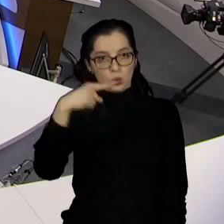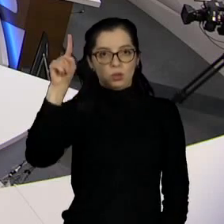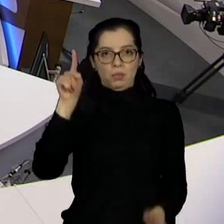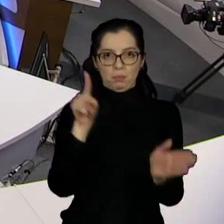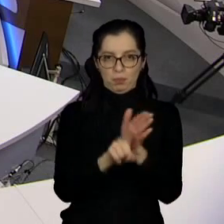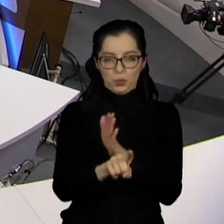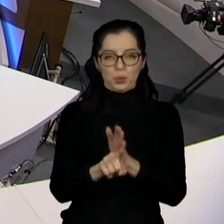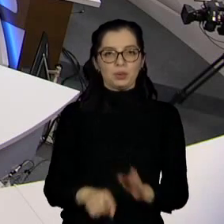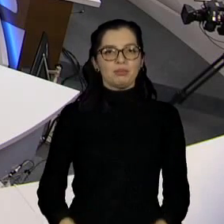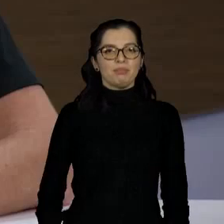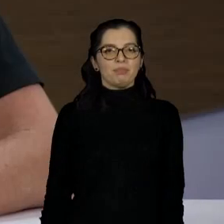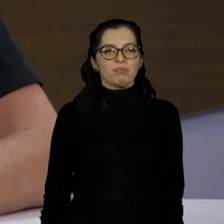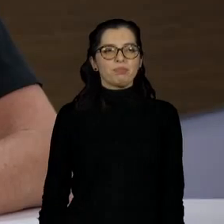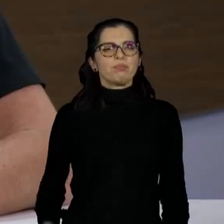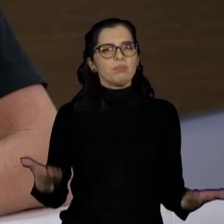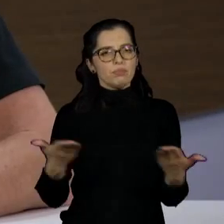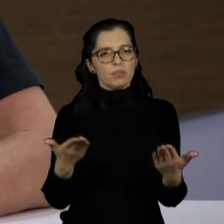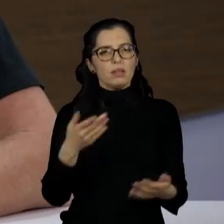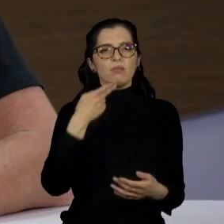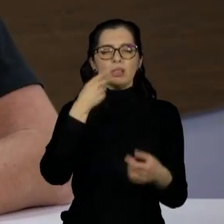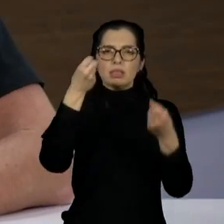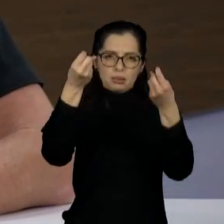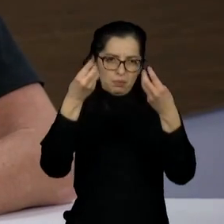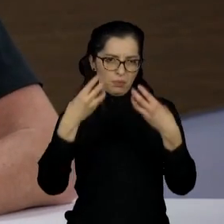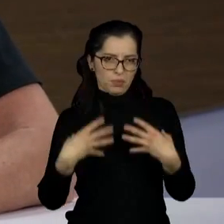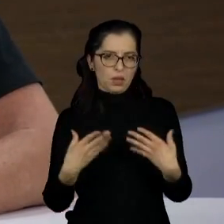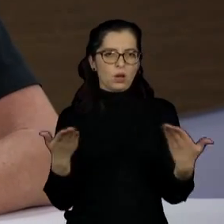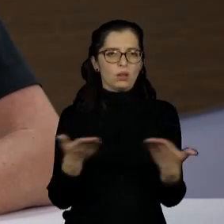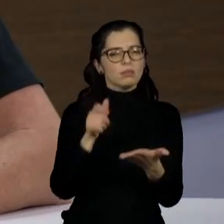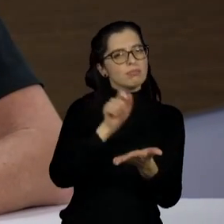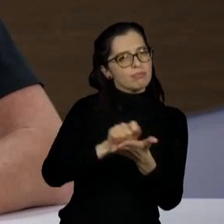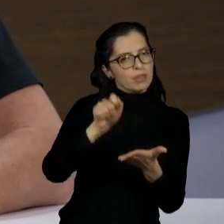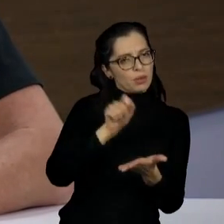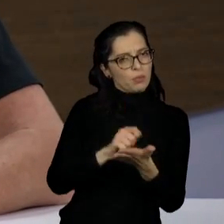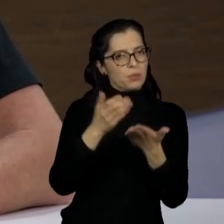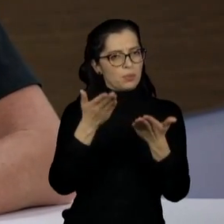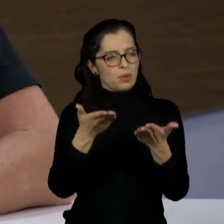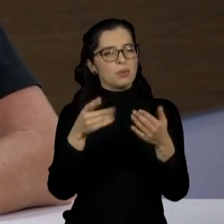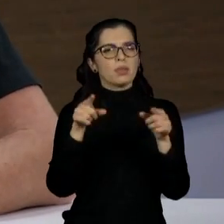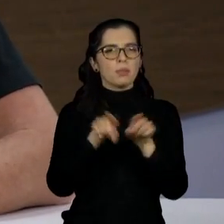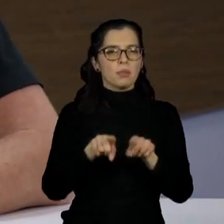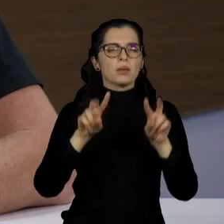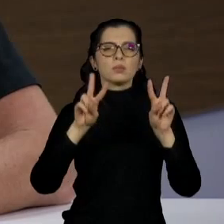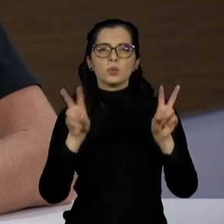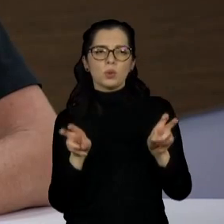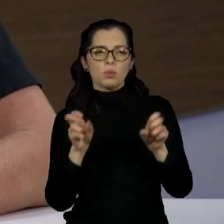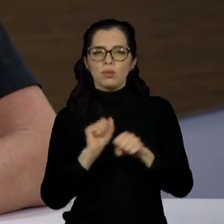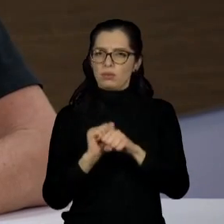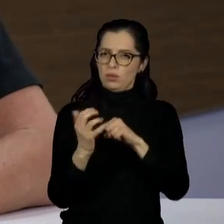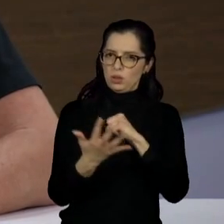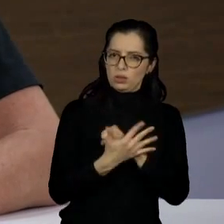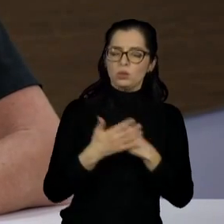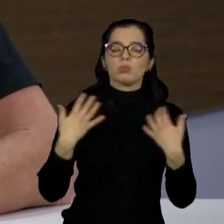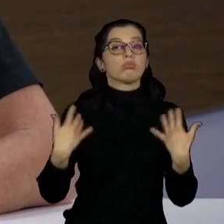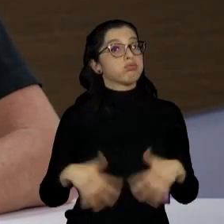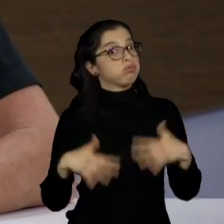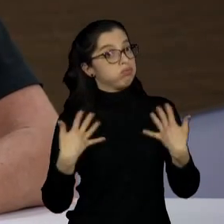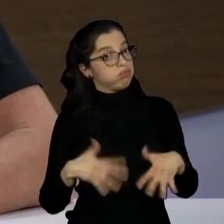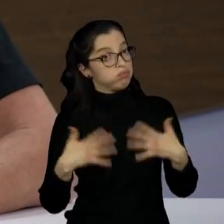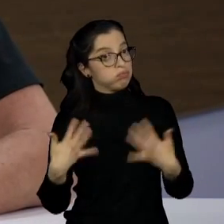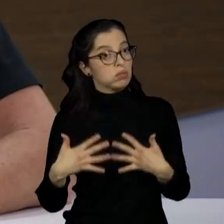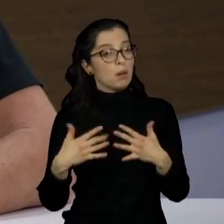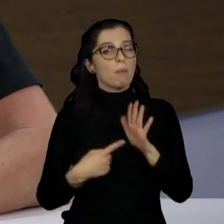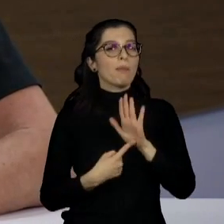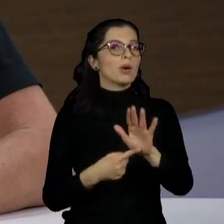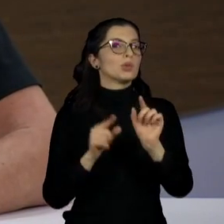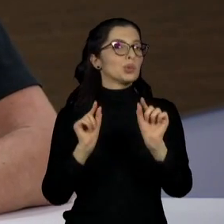Siddhartha, você falou aqui hoje, e já escreveu sobre isso também, sobre o quanto essa pandemia revelou a falta de resiliência